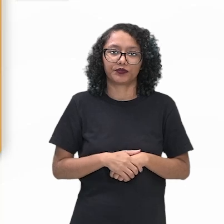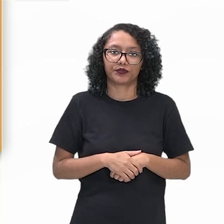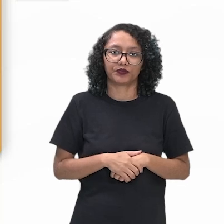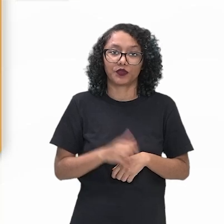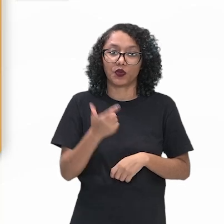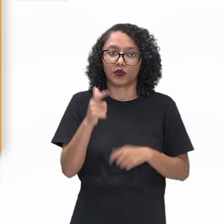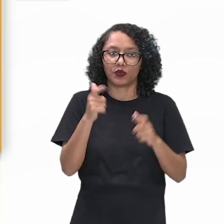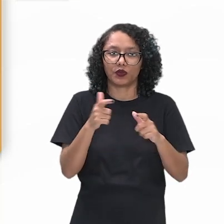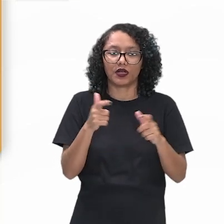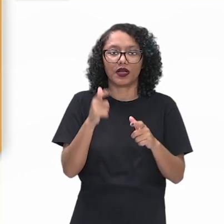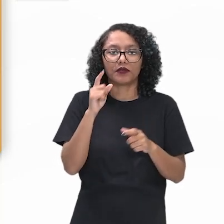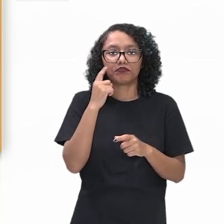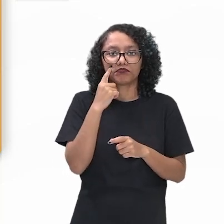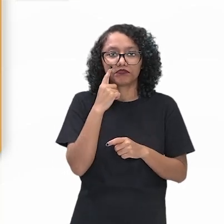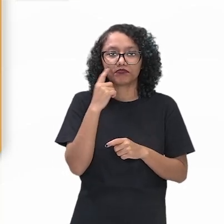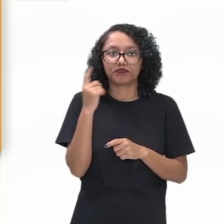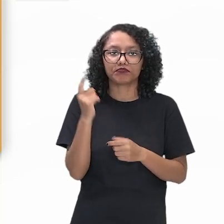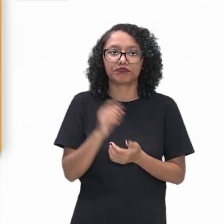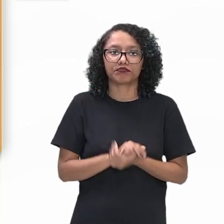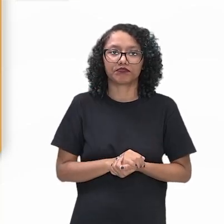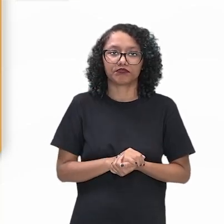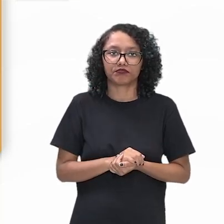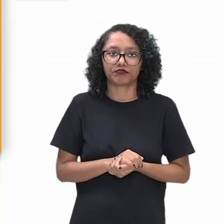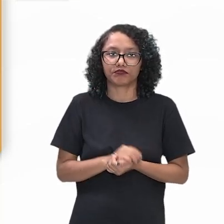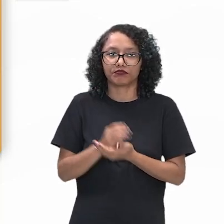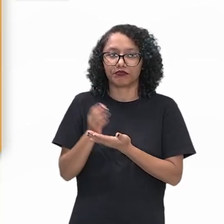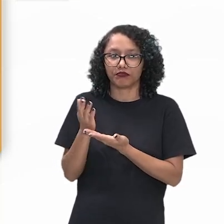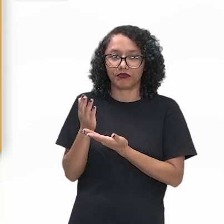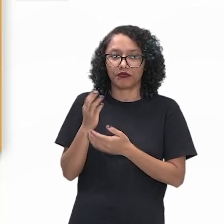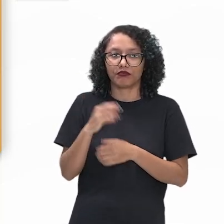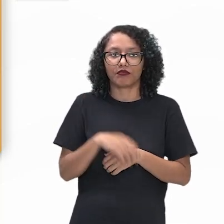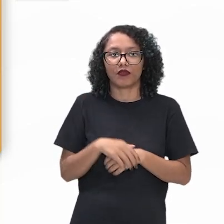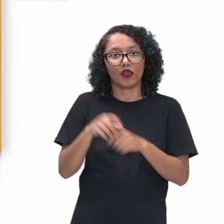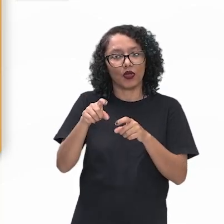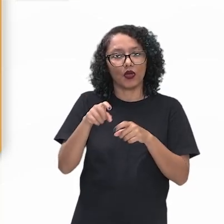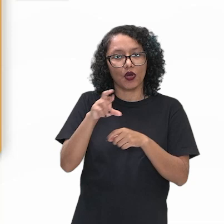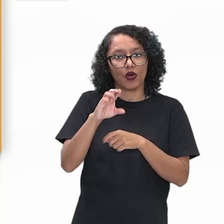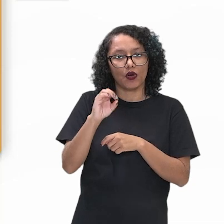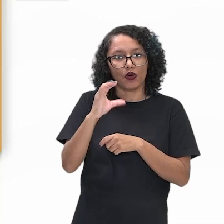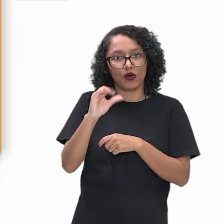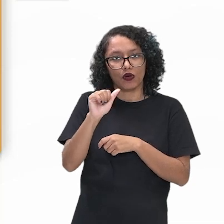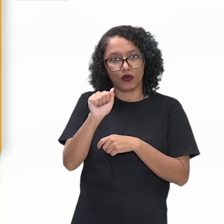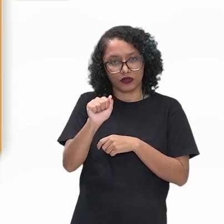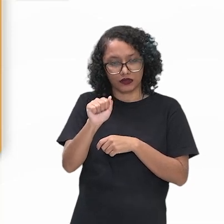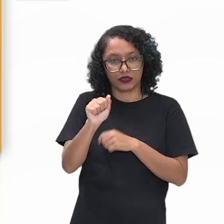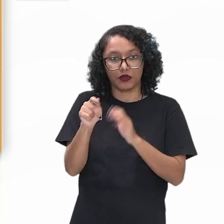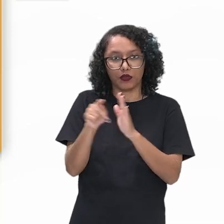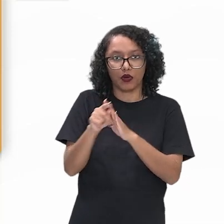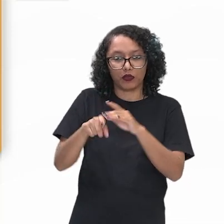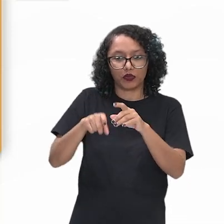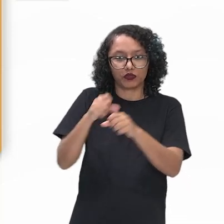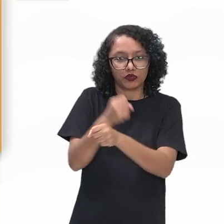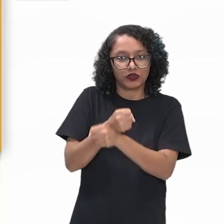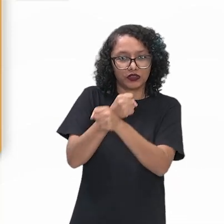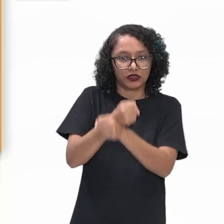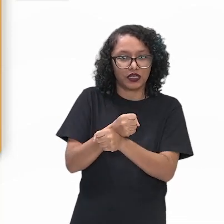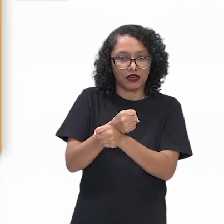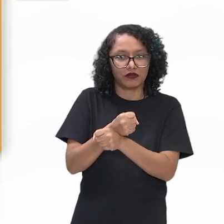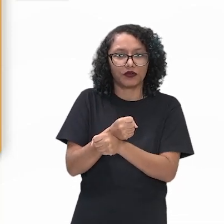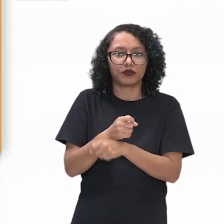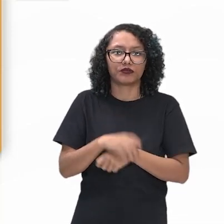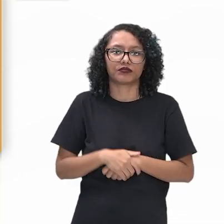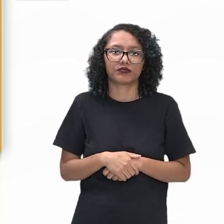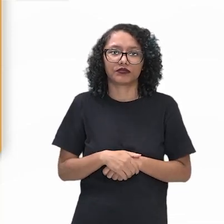estrutura que eu vou ter aqui vai ser a roça dos escravizados, né? Que vai servir justamente para eles poderem ter ali